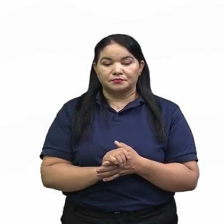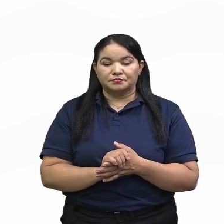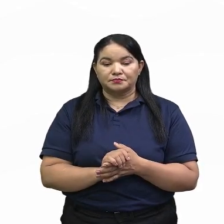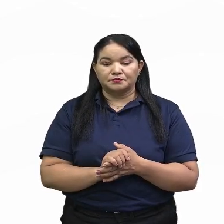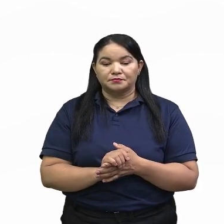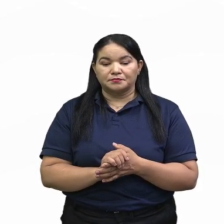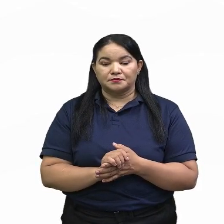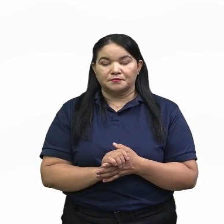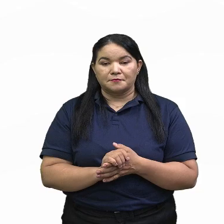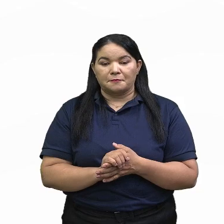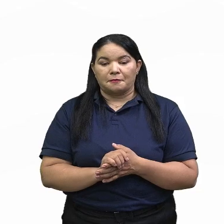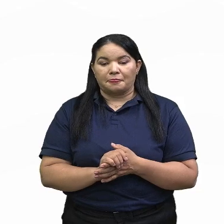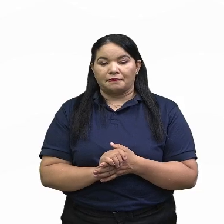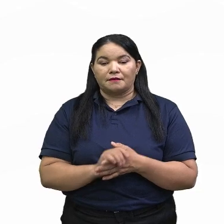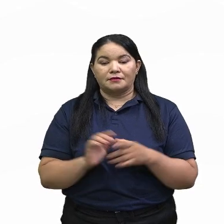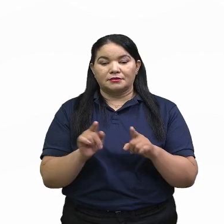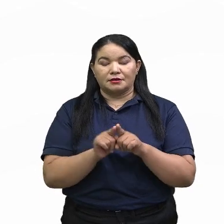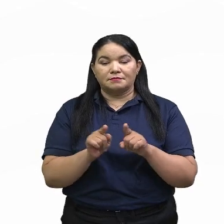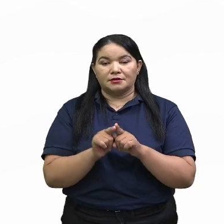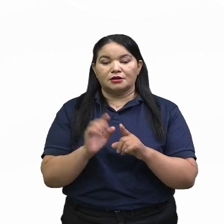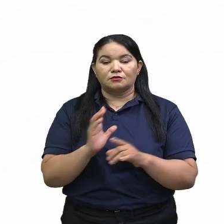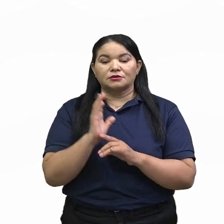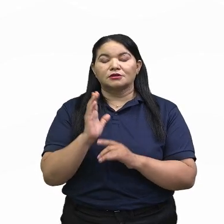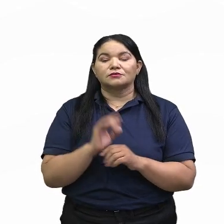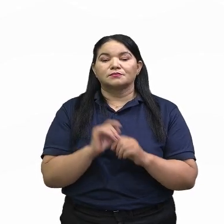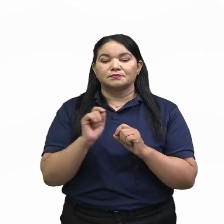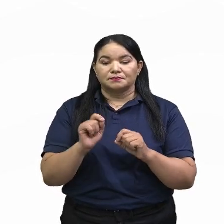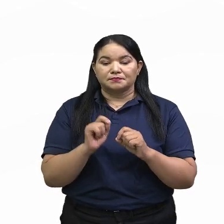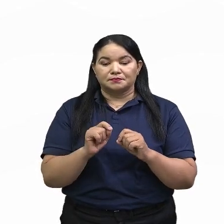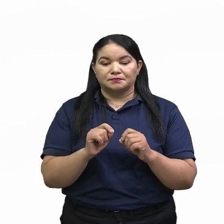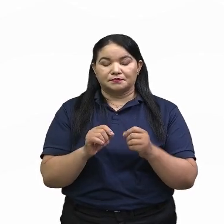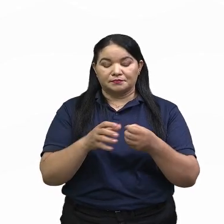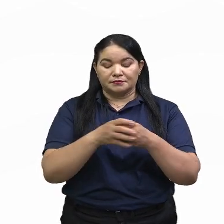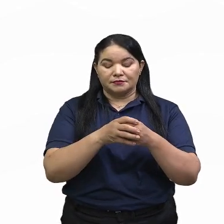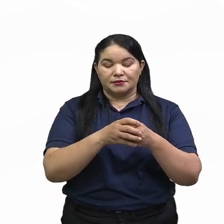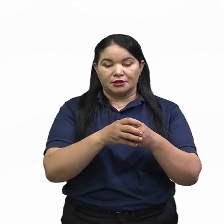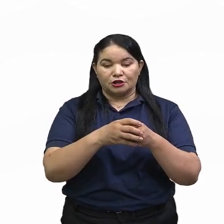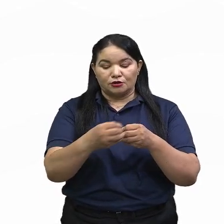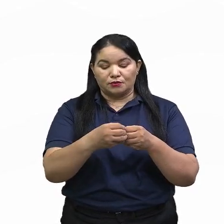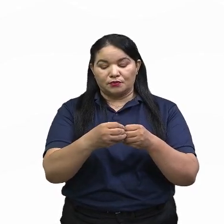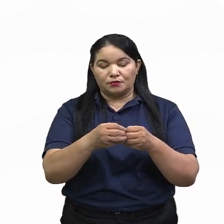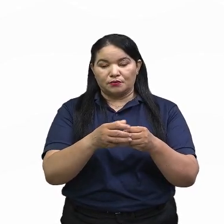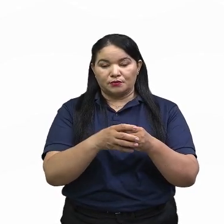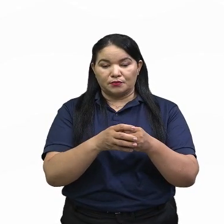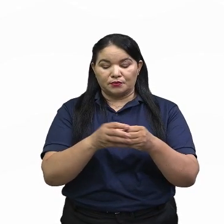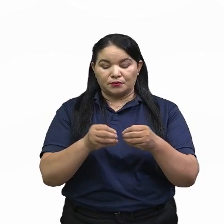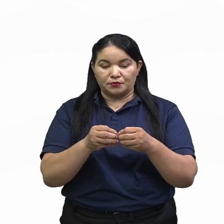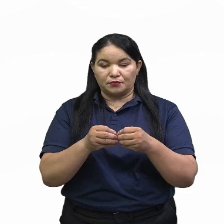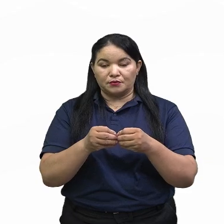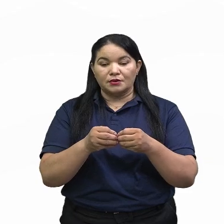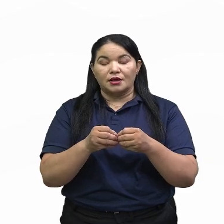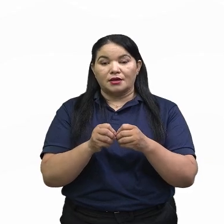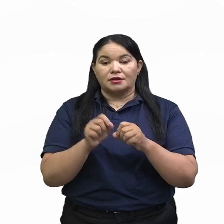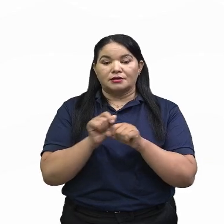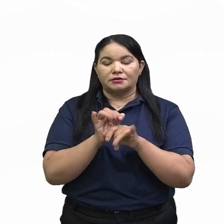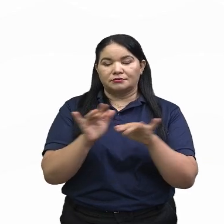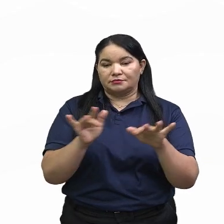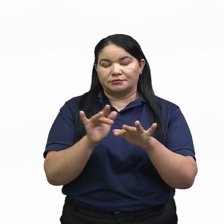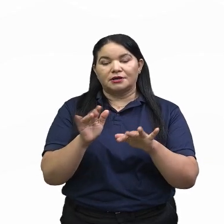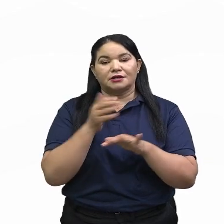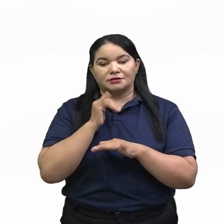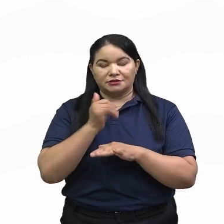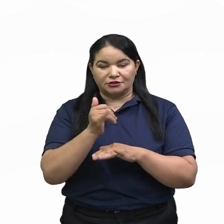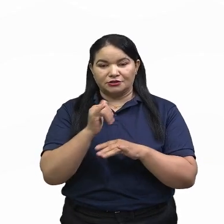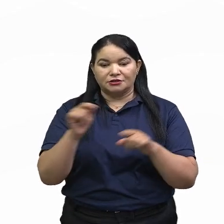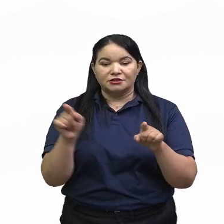você percebe quando esse núcleo ali vai me dar uma liberação de energia. E nesse caso